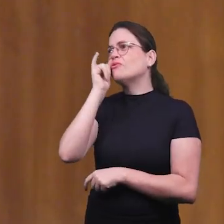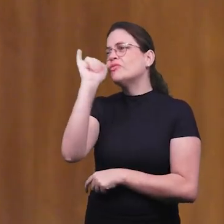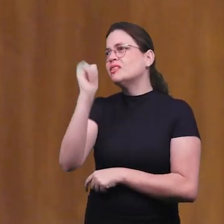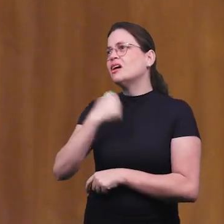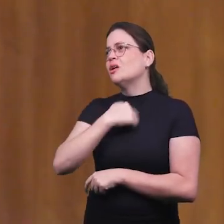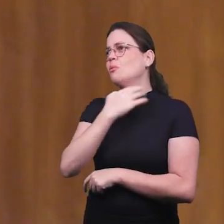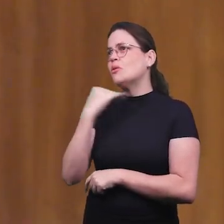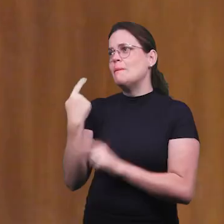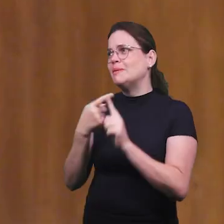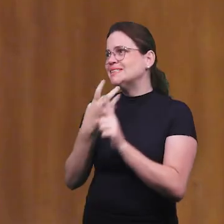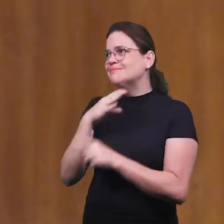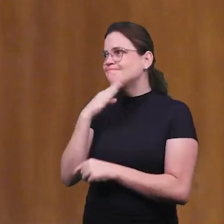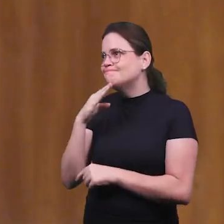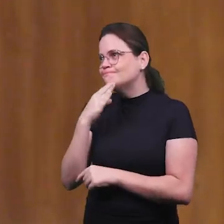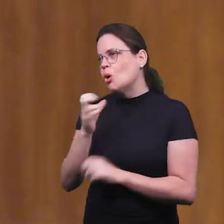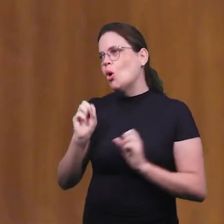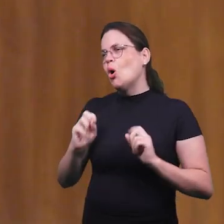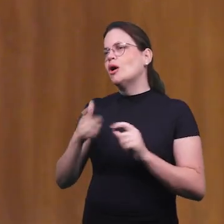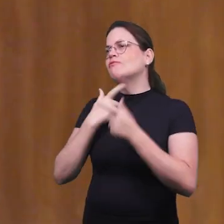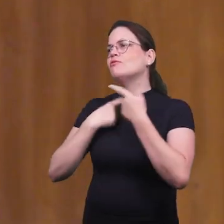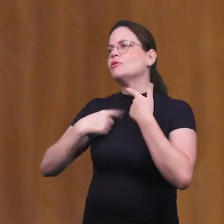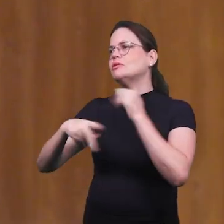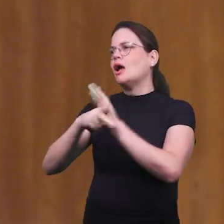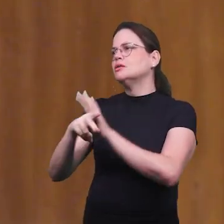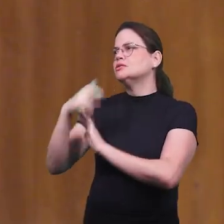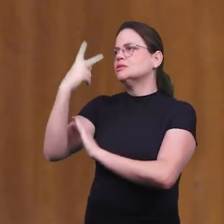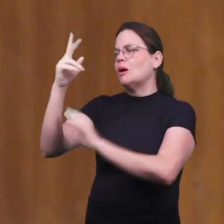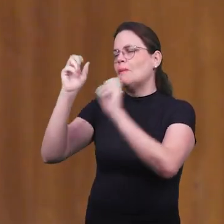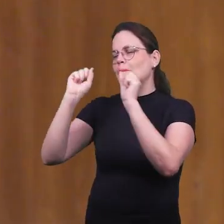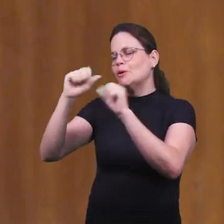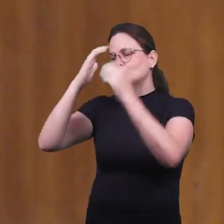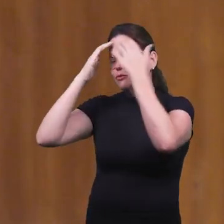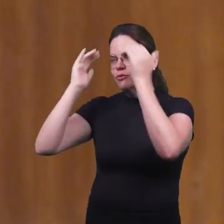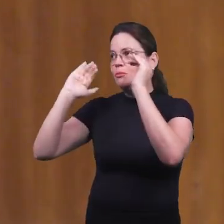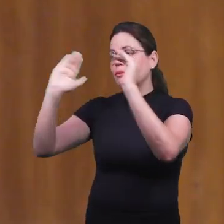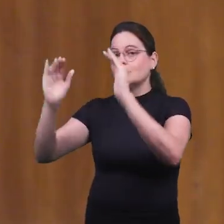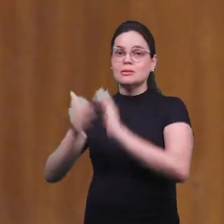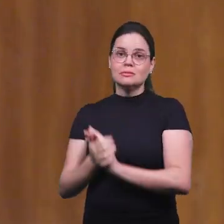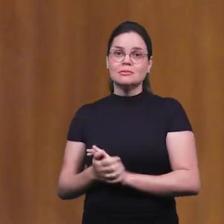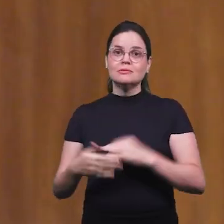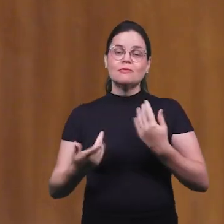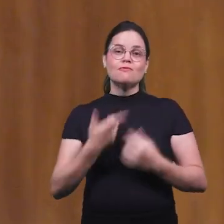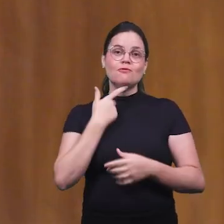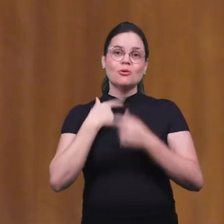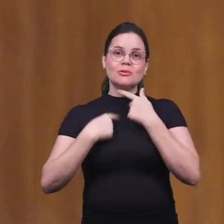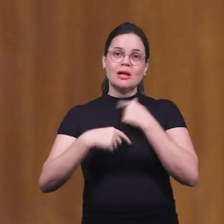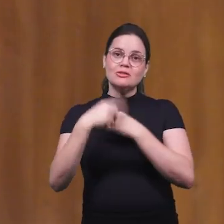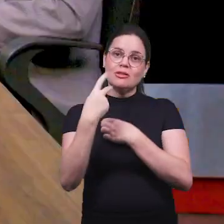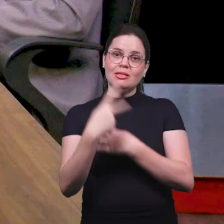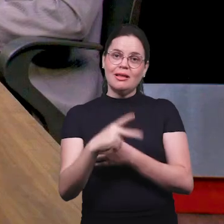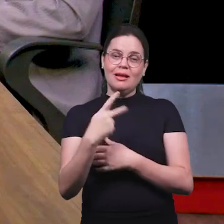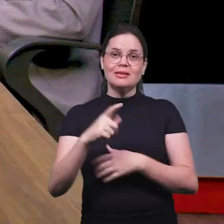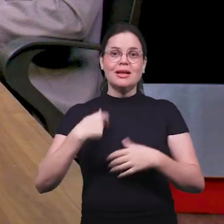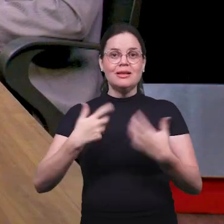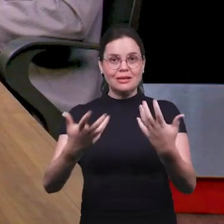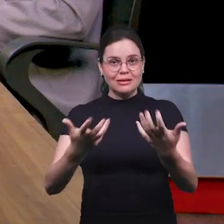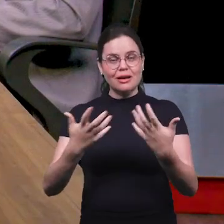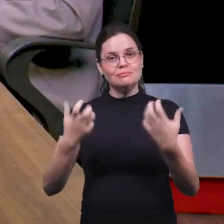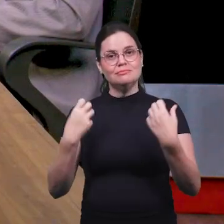na cruz expressando, manifestando a vontade dele de transmitir essa herança para nós. Ele manifesta